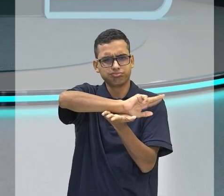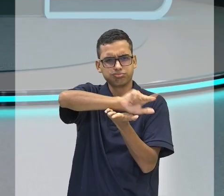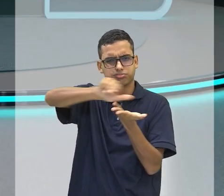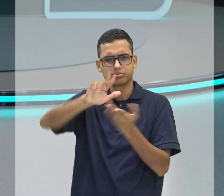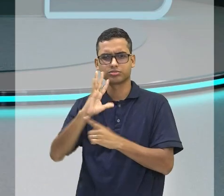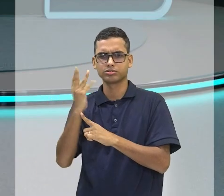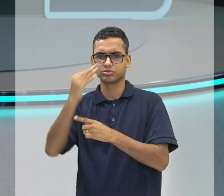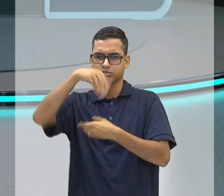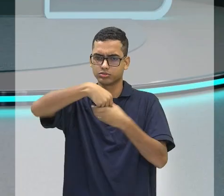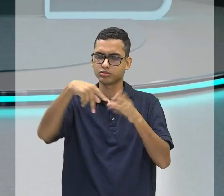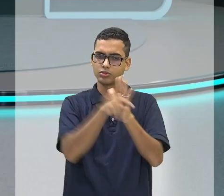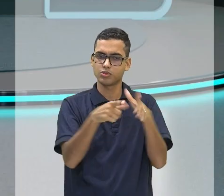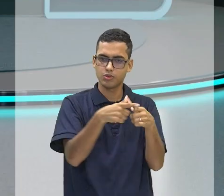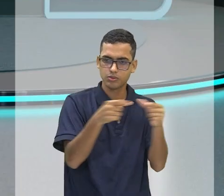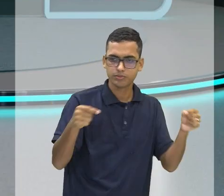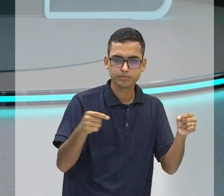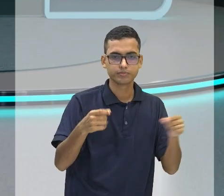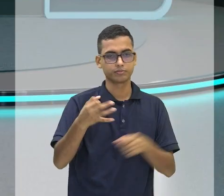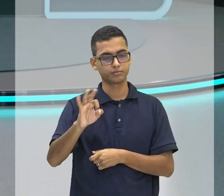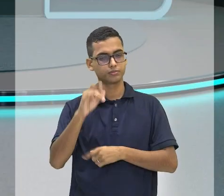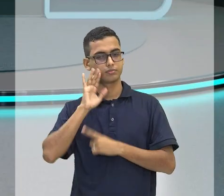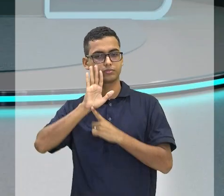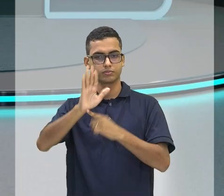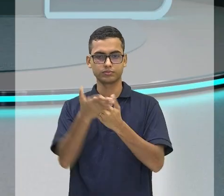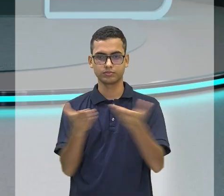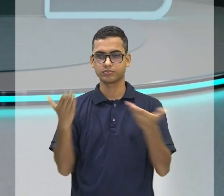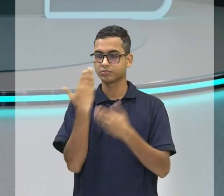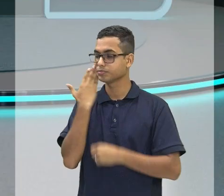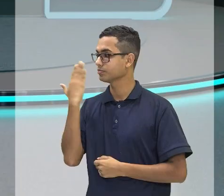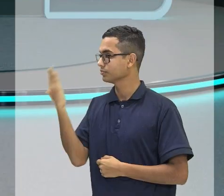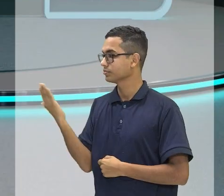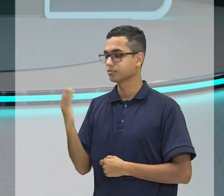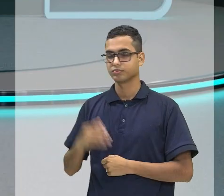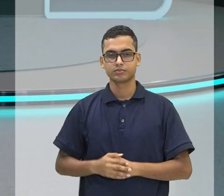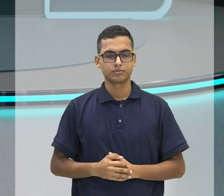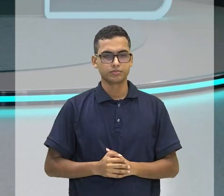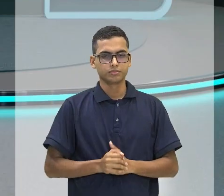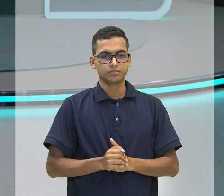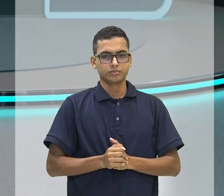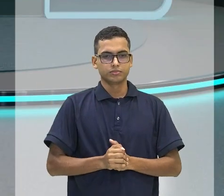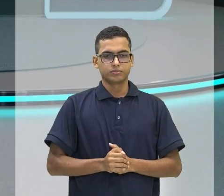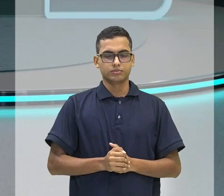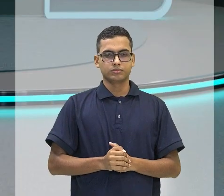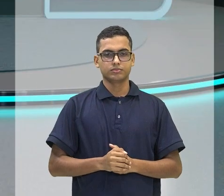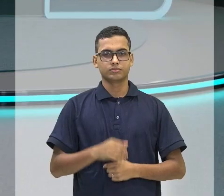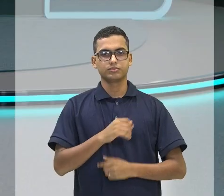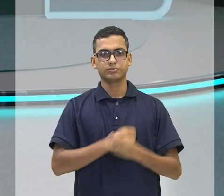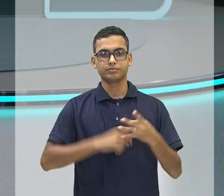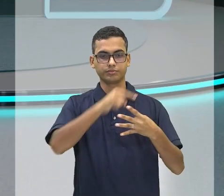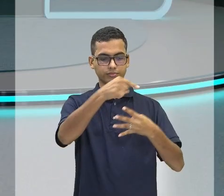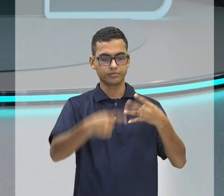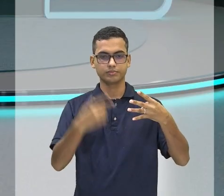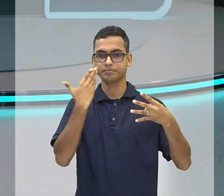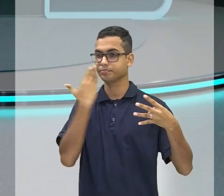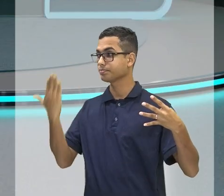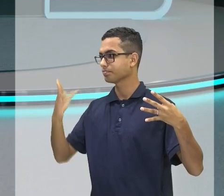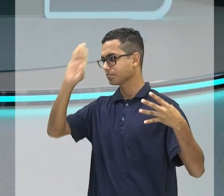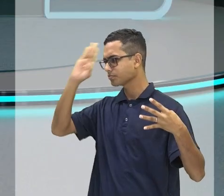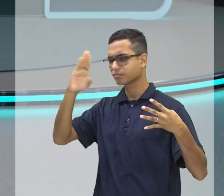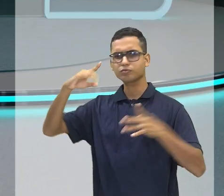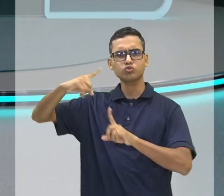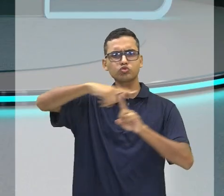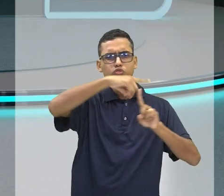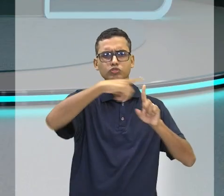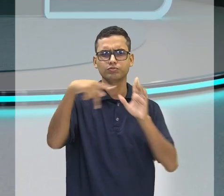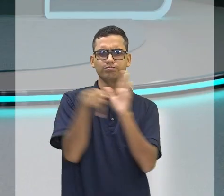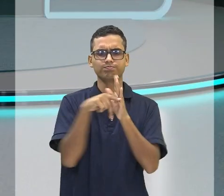arte japonesa, e eu quero apresentar para vocês algumas dessas artes, alguns dos principais